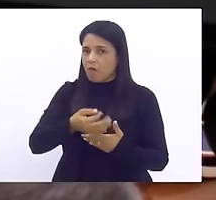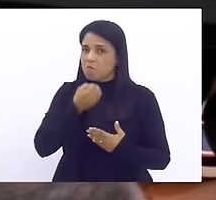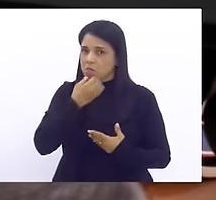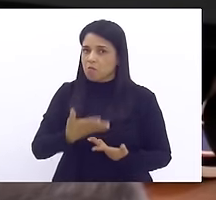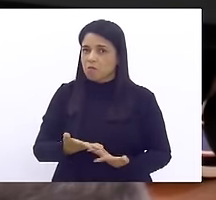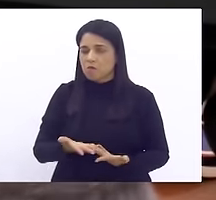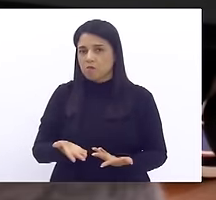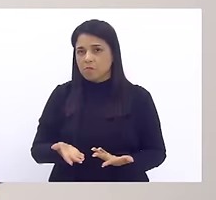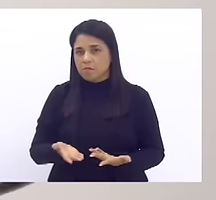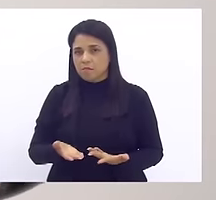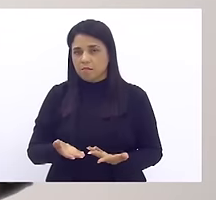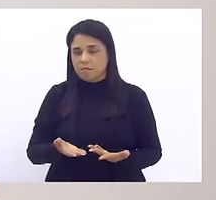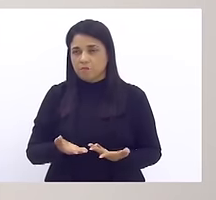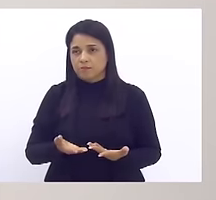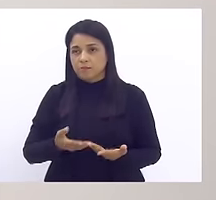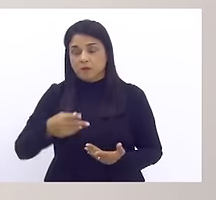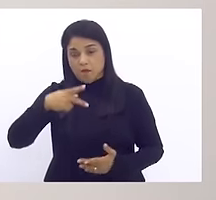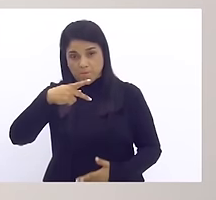senhora tem conhecimento